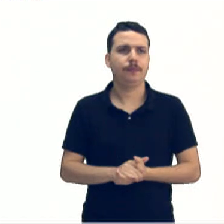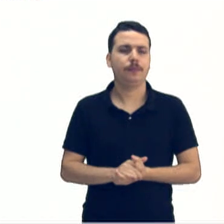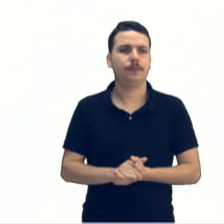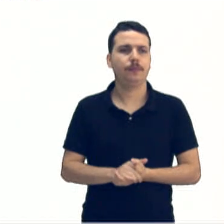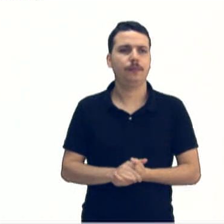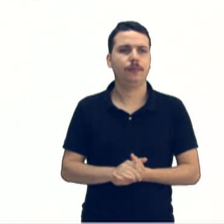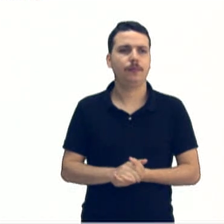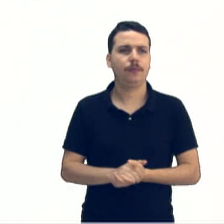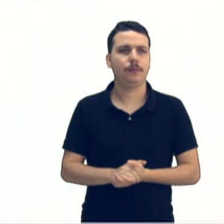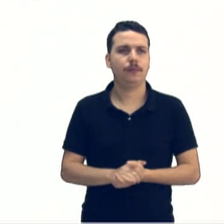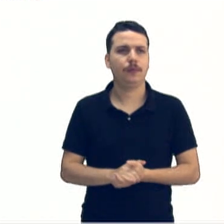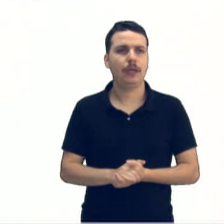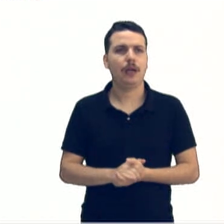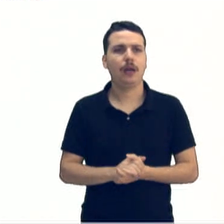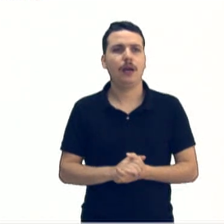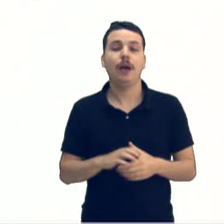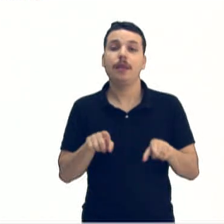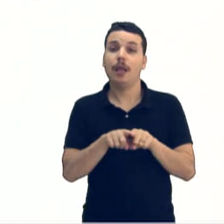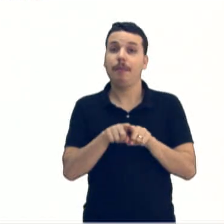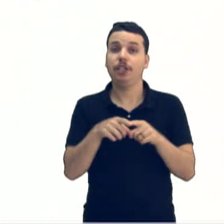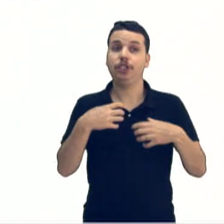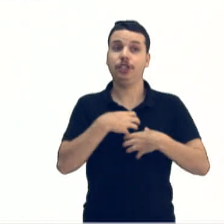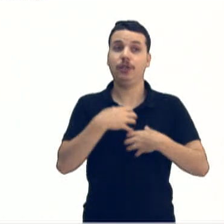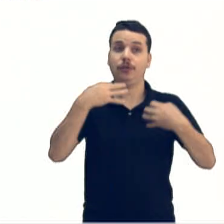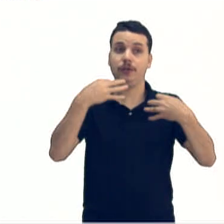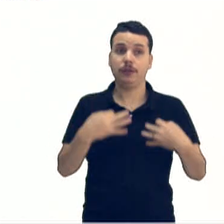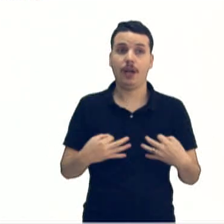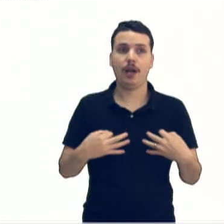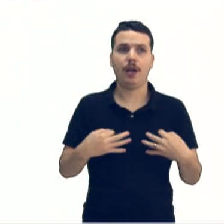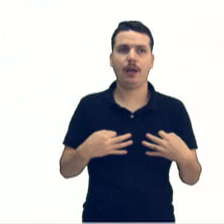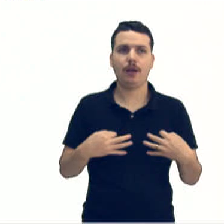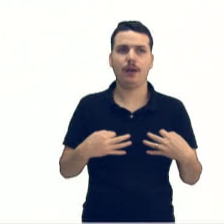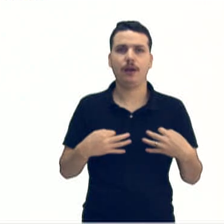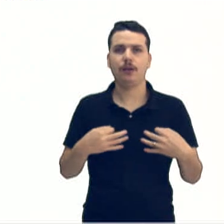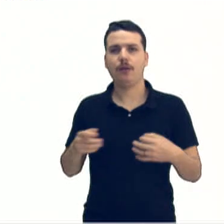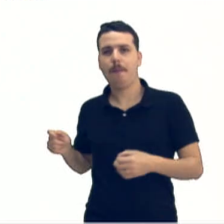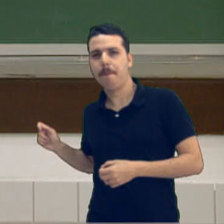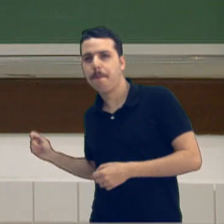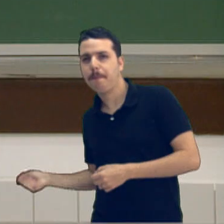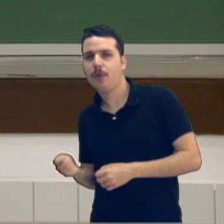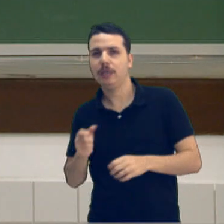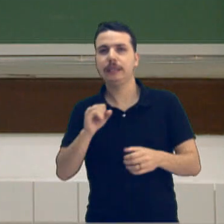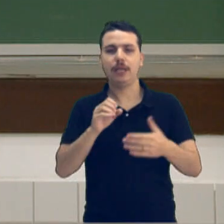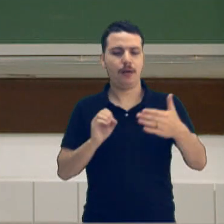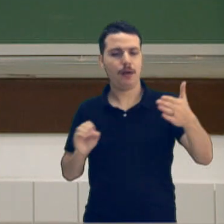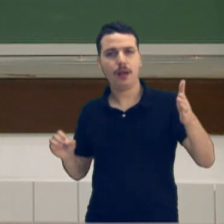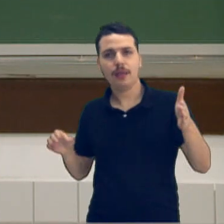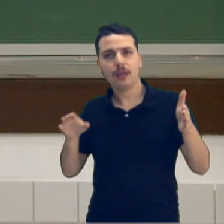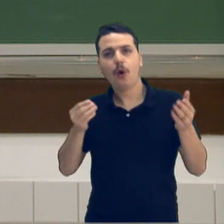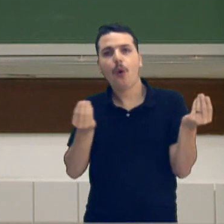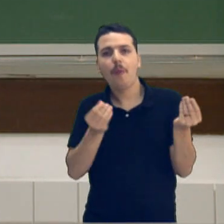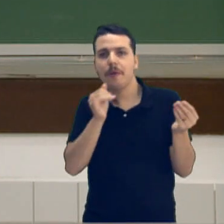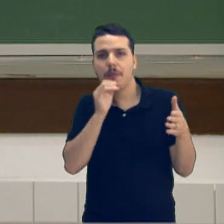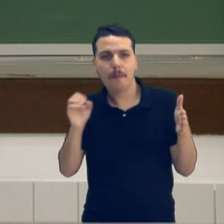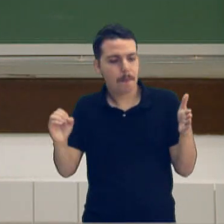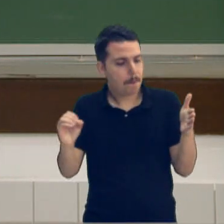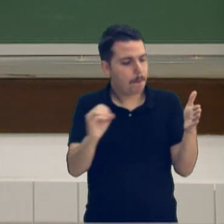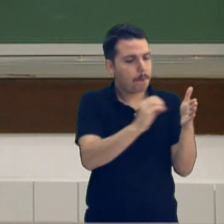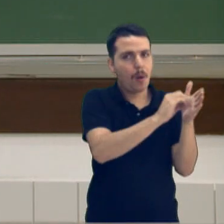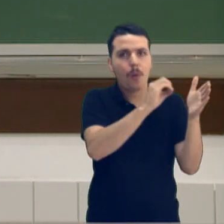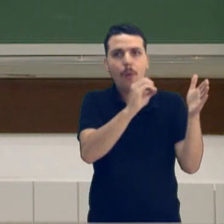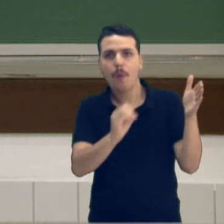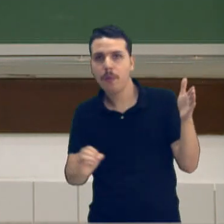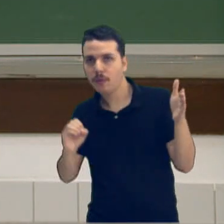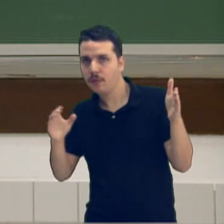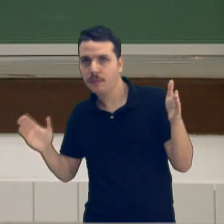Selecionar então as formas aplicadas de pegar, dependendo do rebote. Então, conforme a gente for desenvolvendo, e a prof